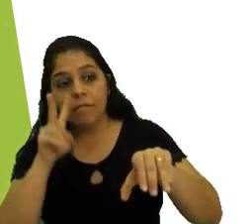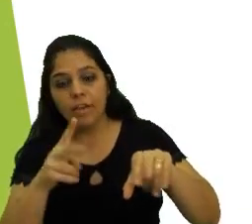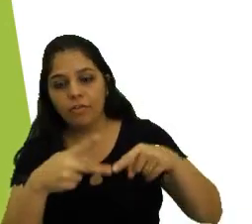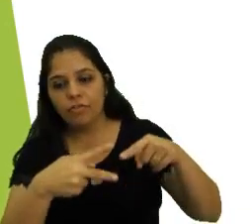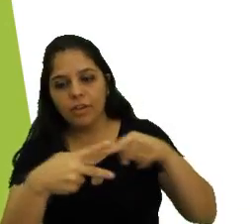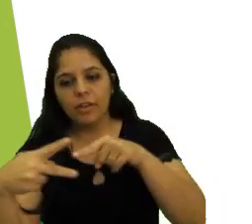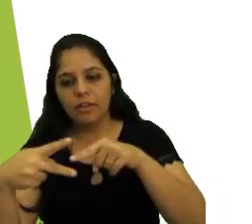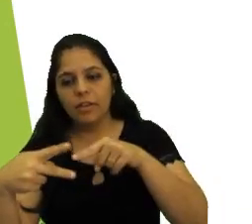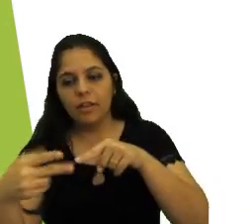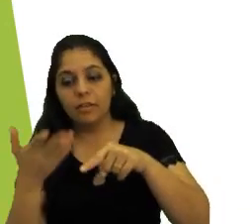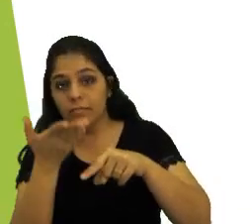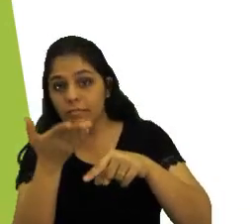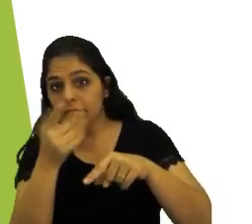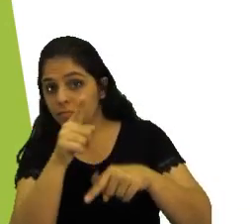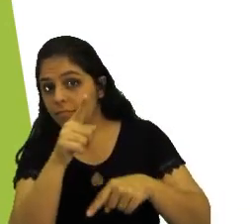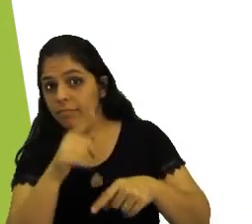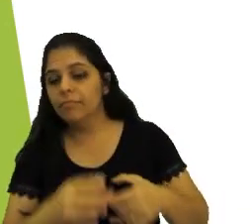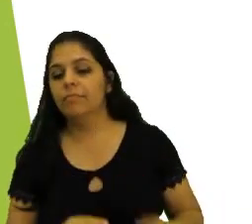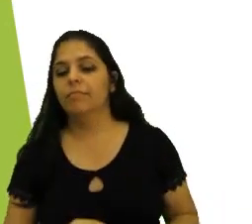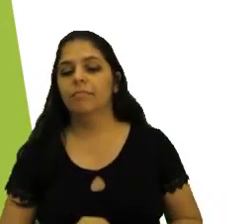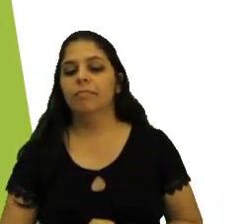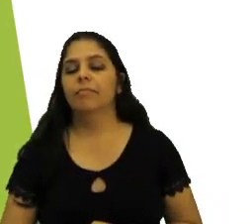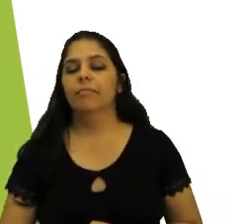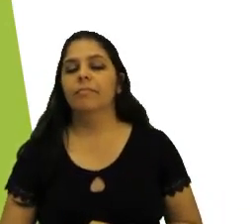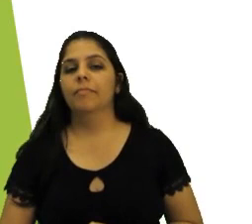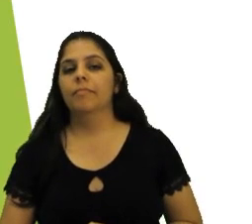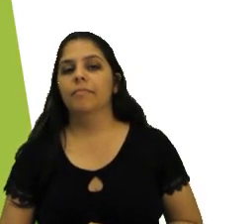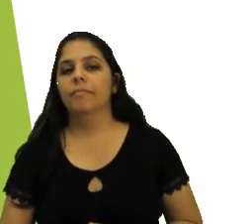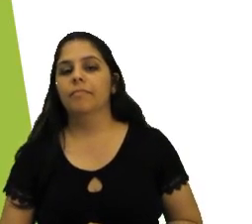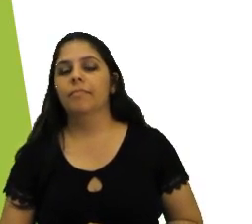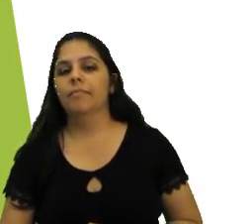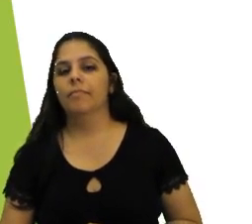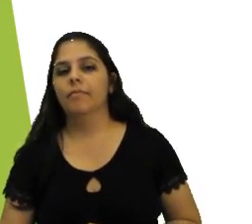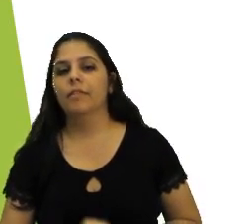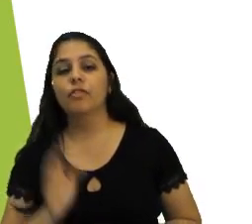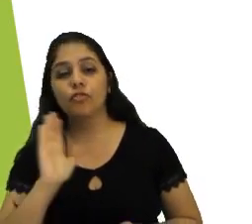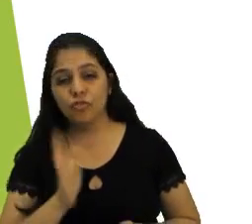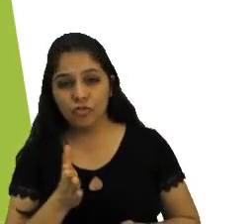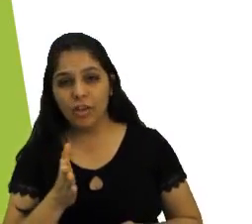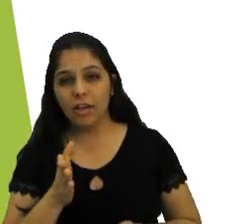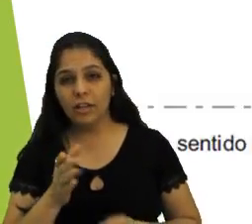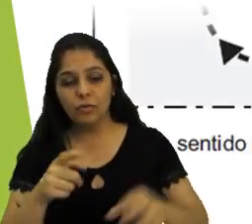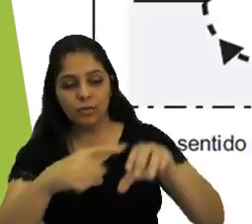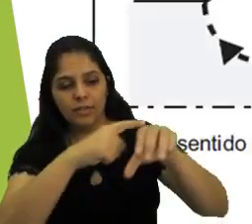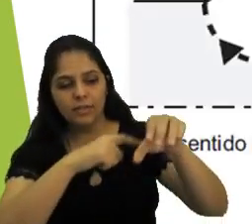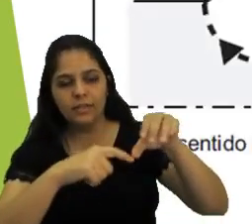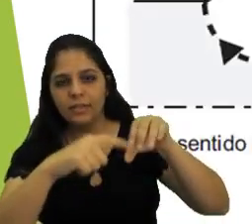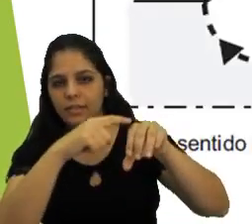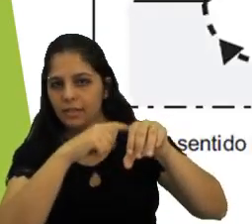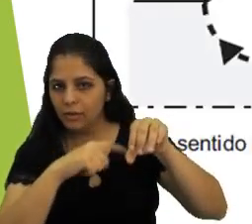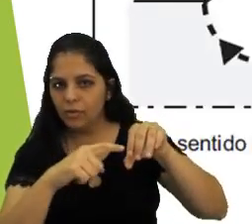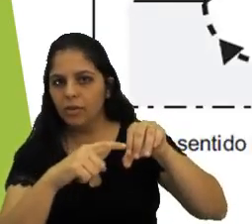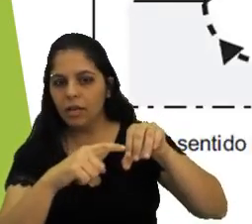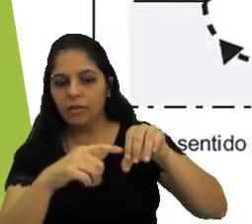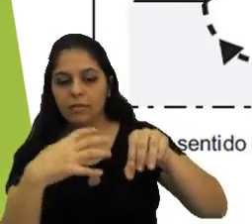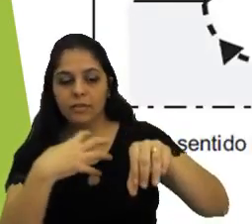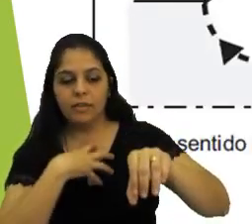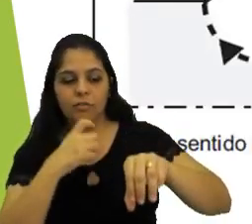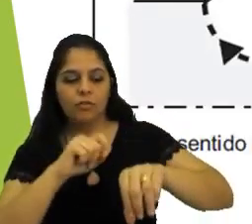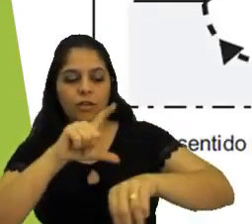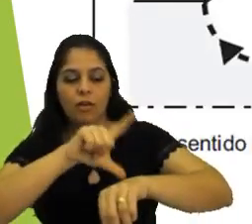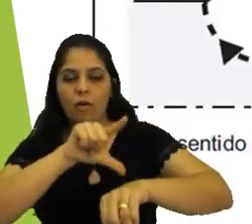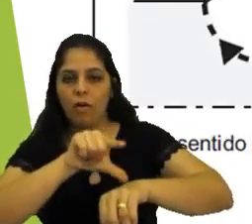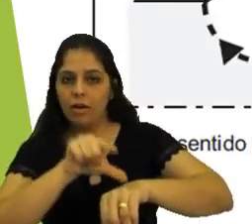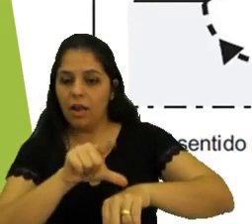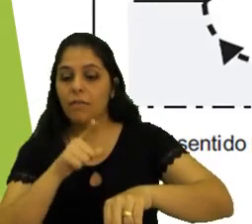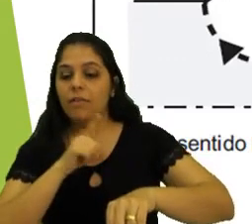cima. Bem, na interpolação circular helicoidal sentido horário, ele tem um exemplo como esse aqui,